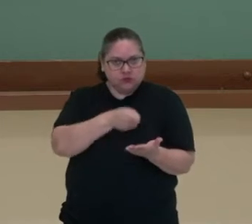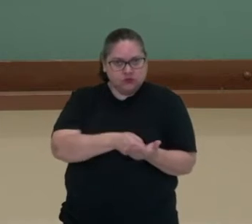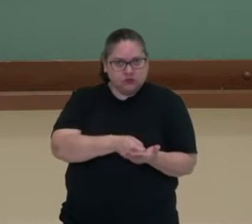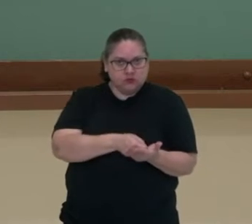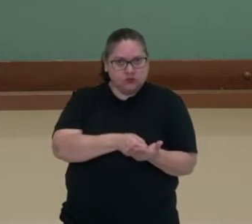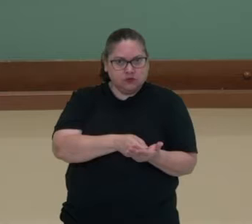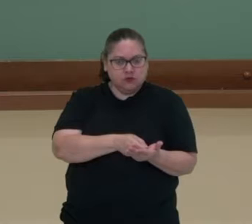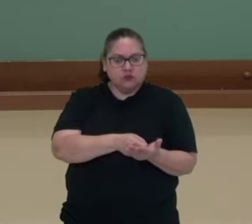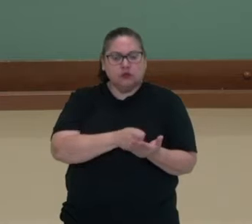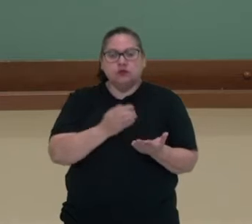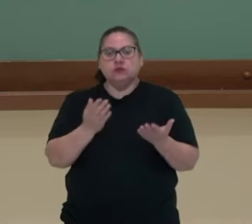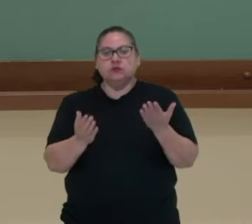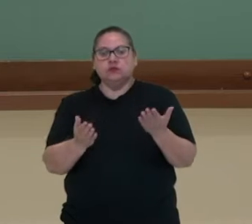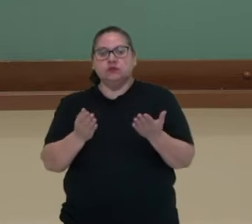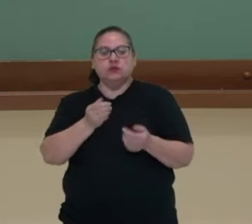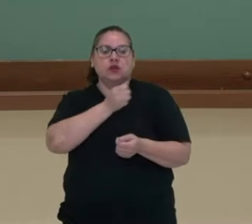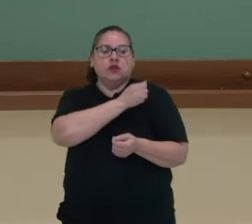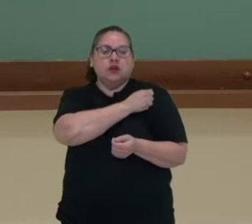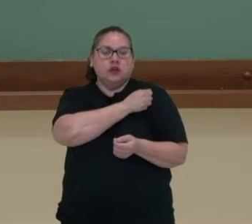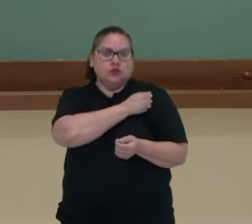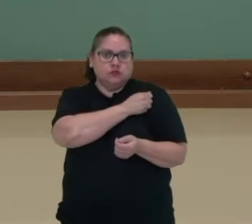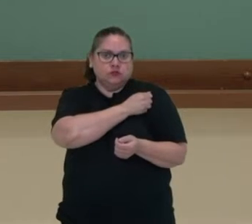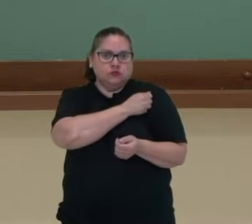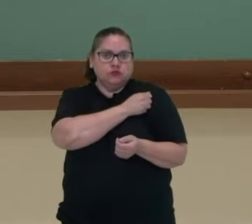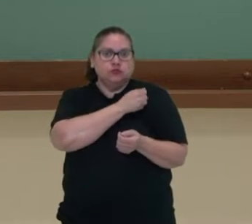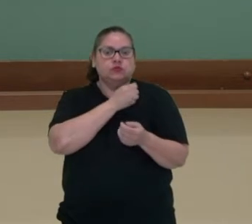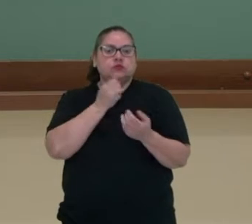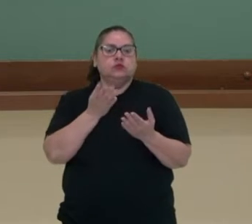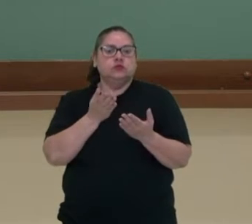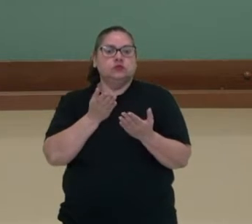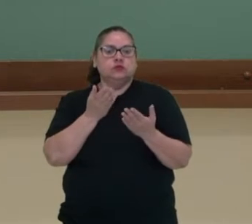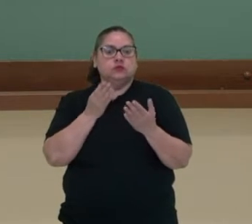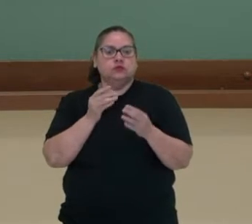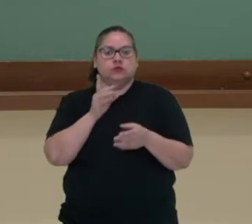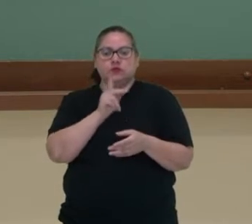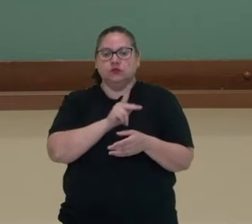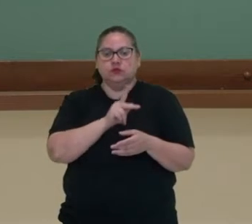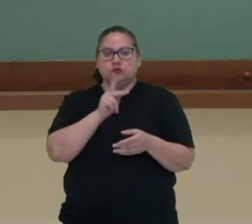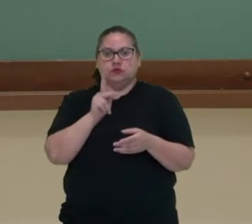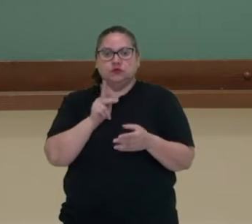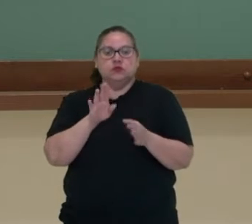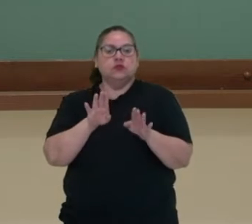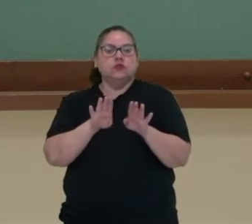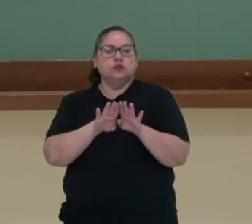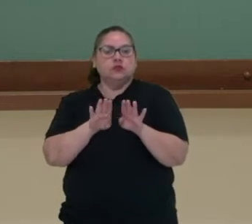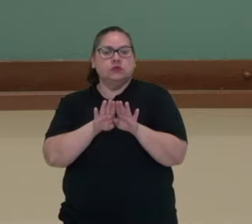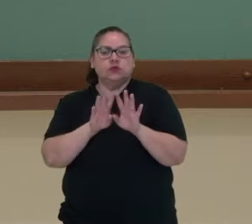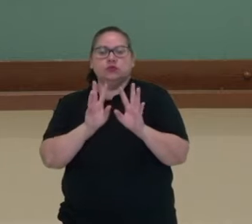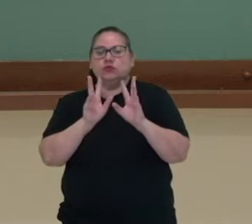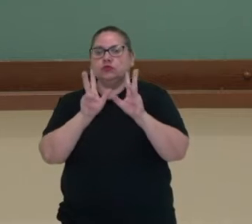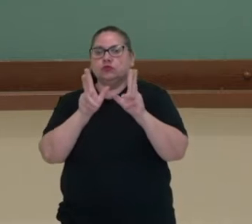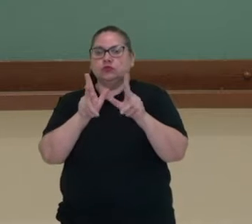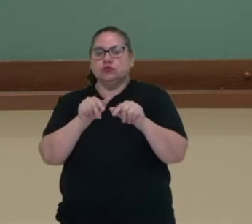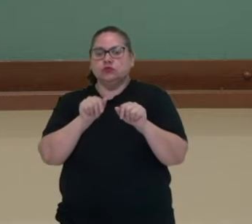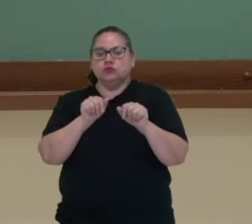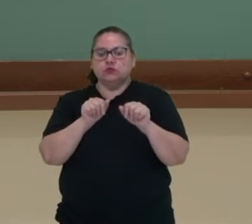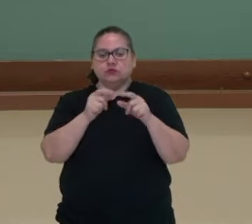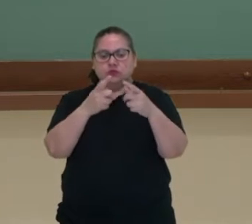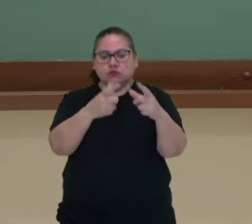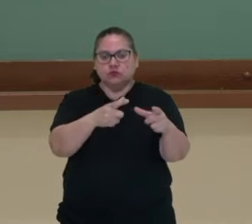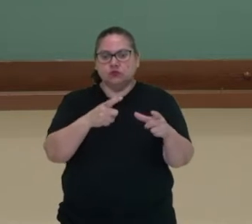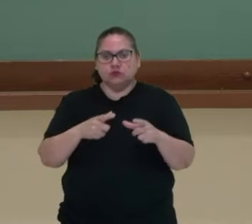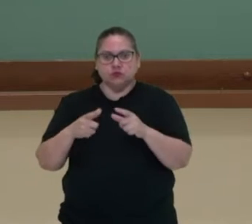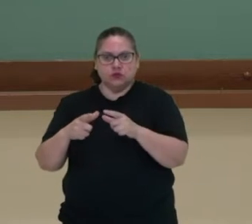deveres enquanto alunos e alunas, os discentes, como também para todos os setores